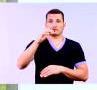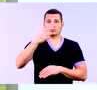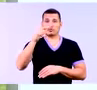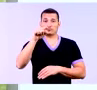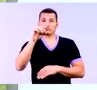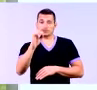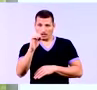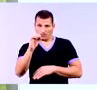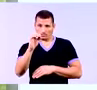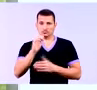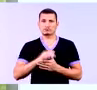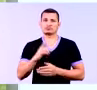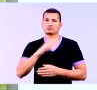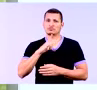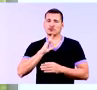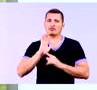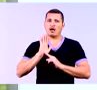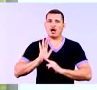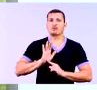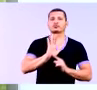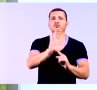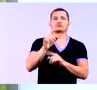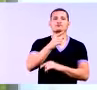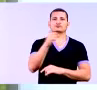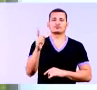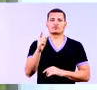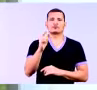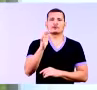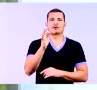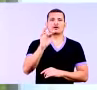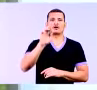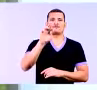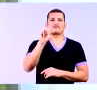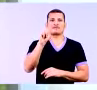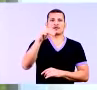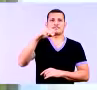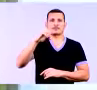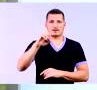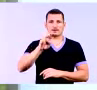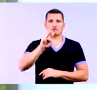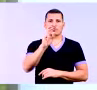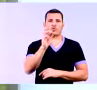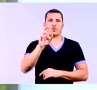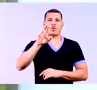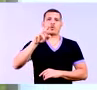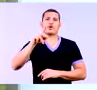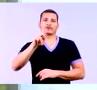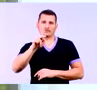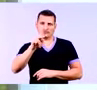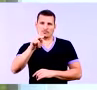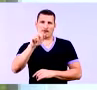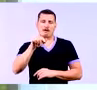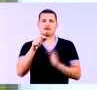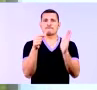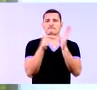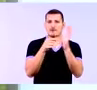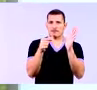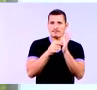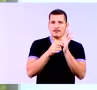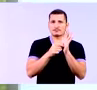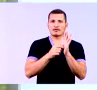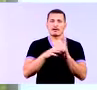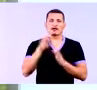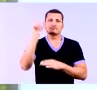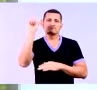programadores, os frameworks, as ferramentas de trabalho utilizadas para minimizar, melhorar